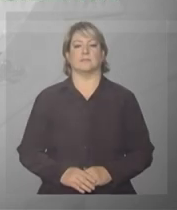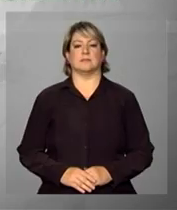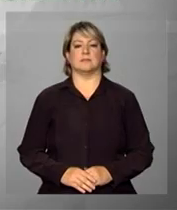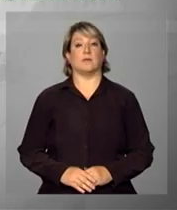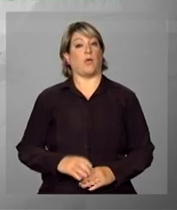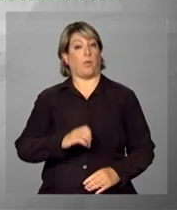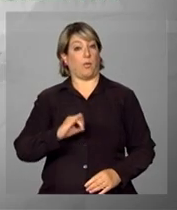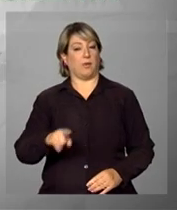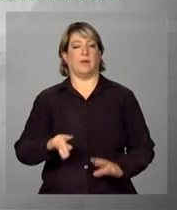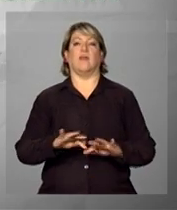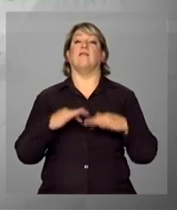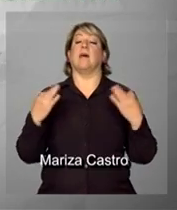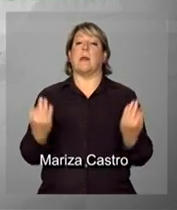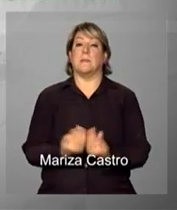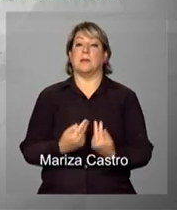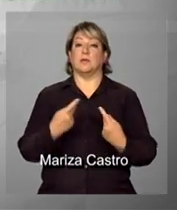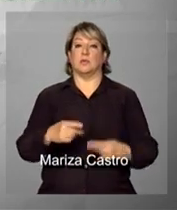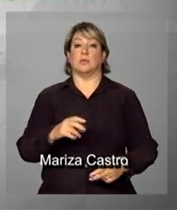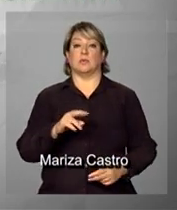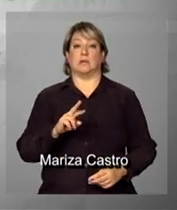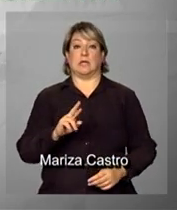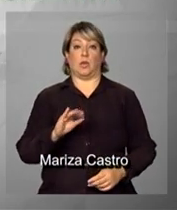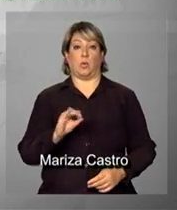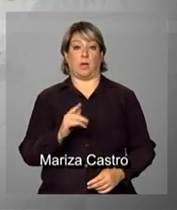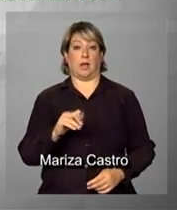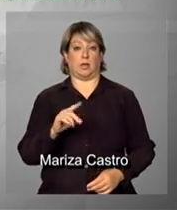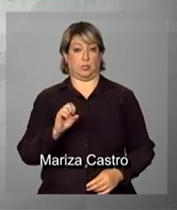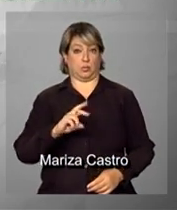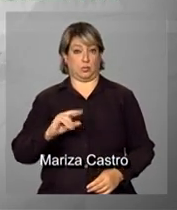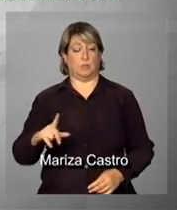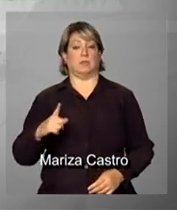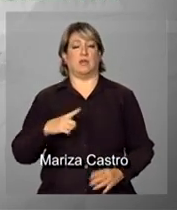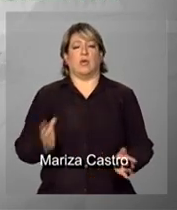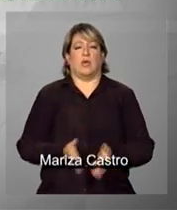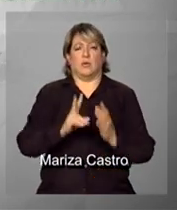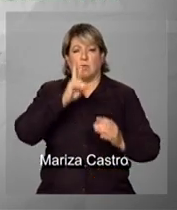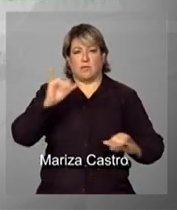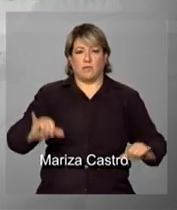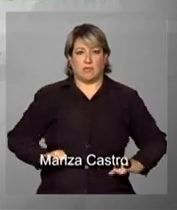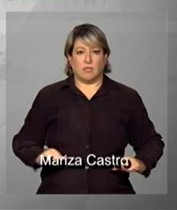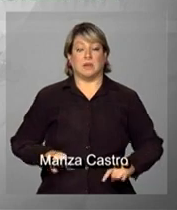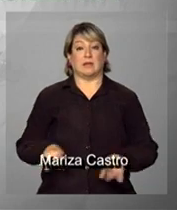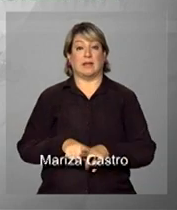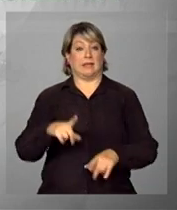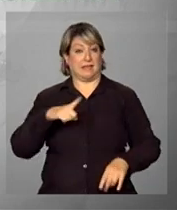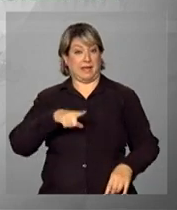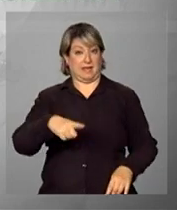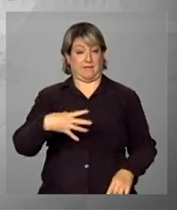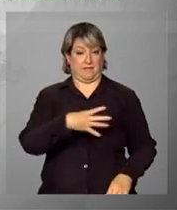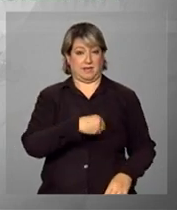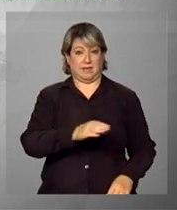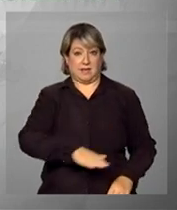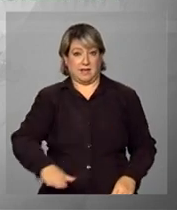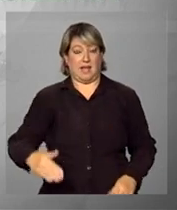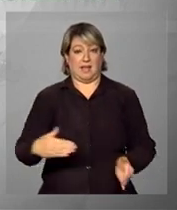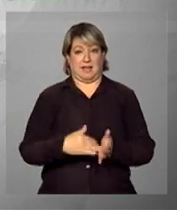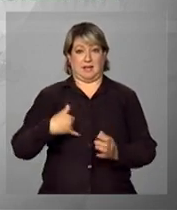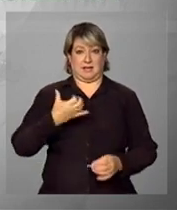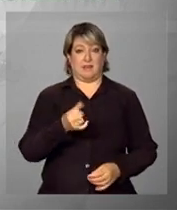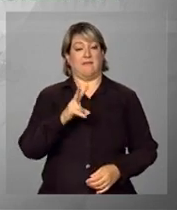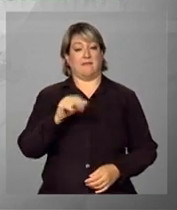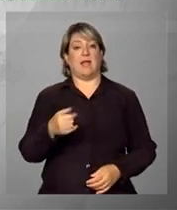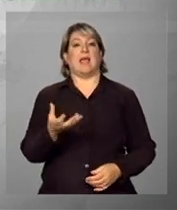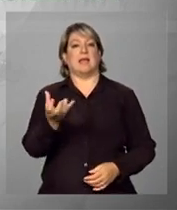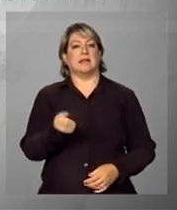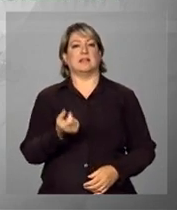Olá, famílias gaúchas em situação de extrema pobreza e com crianças de até 6 anos vão receber um complemento na renda